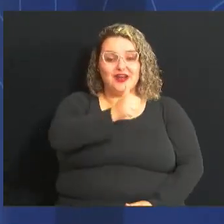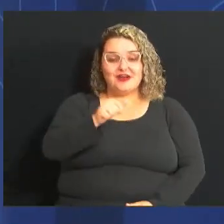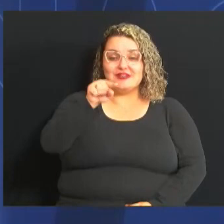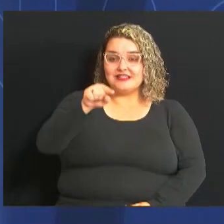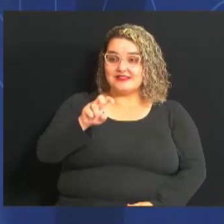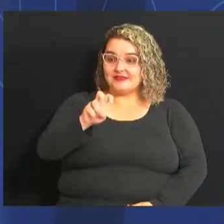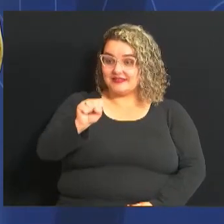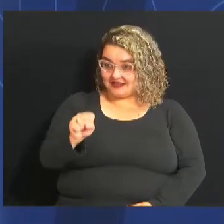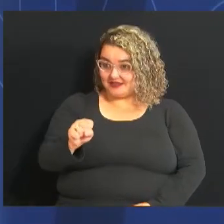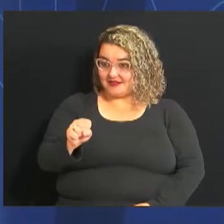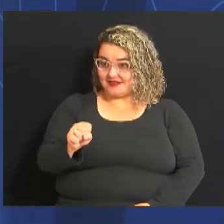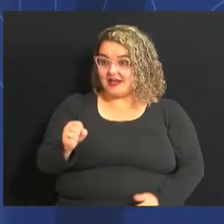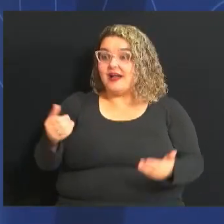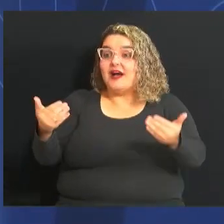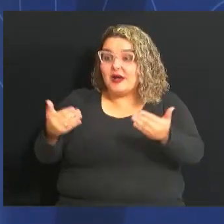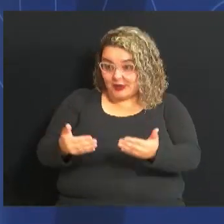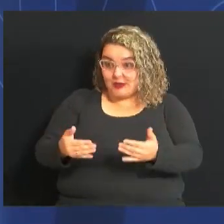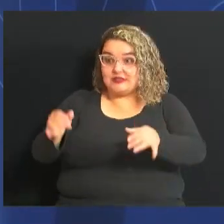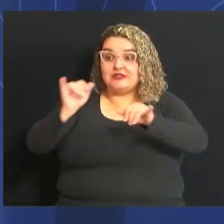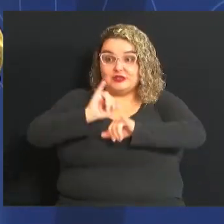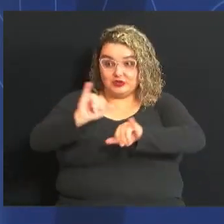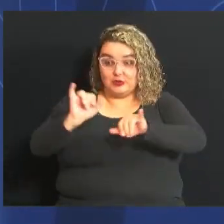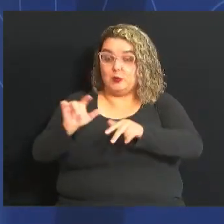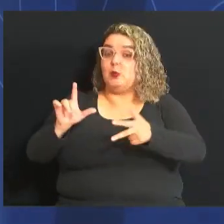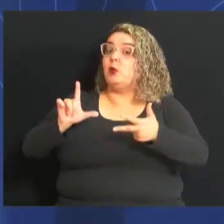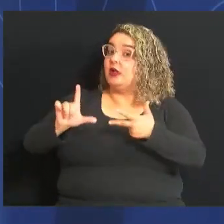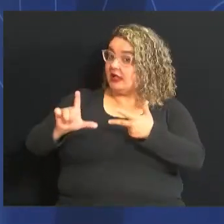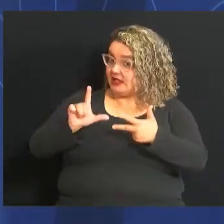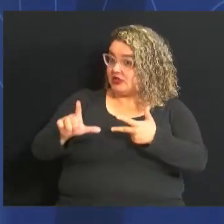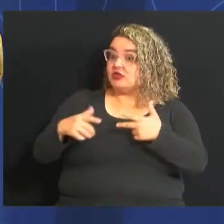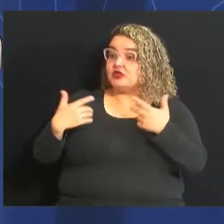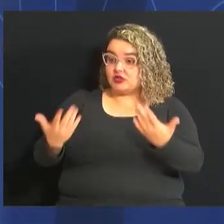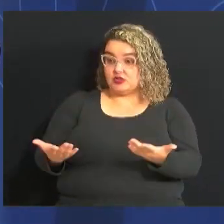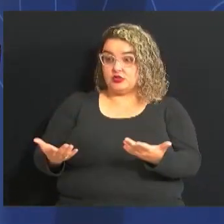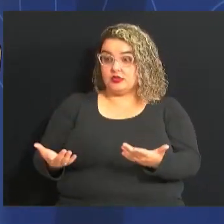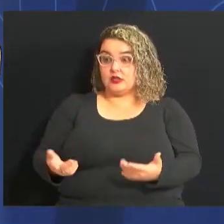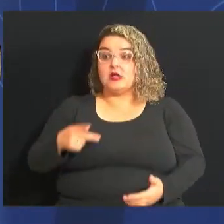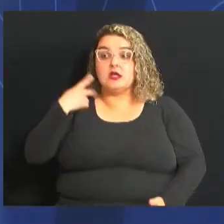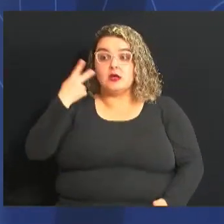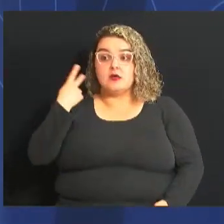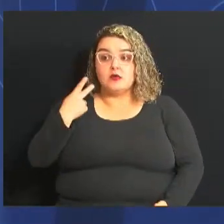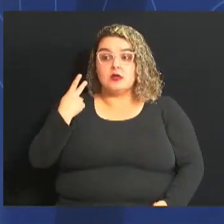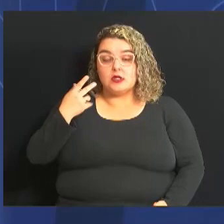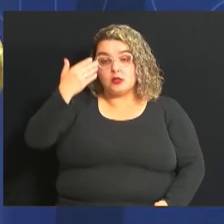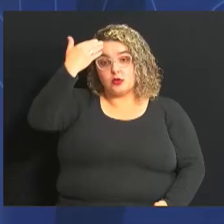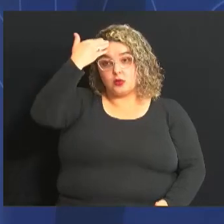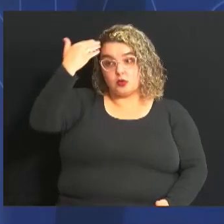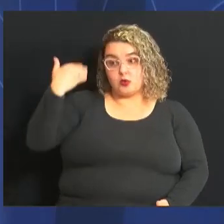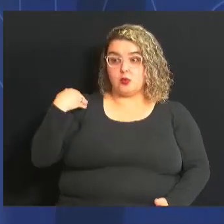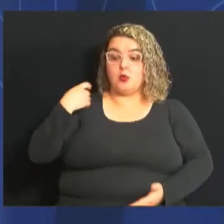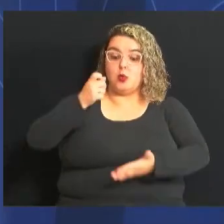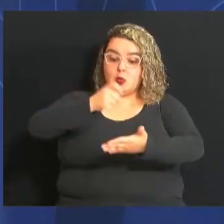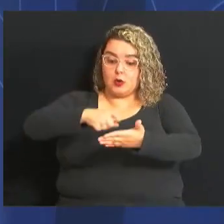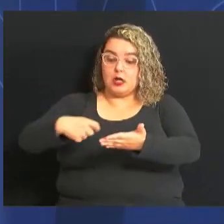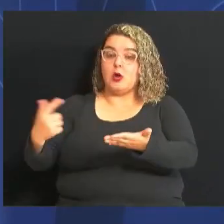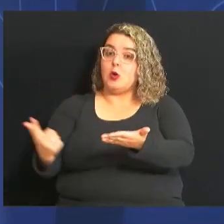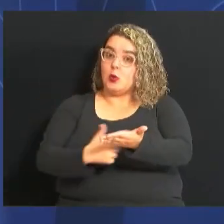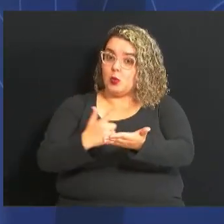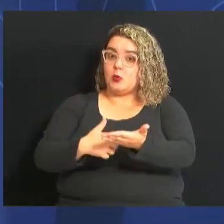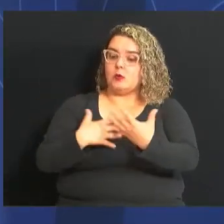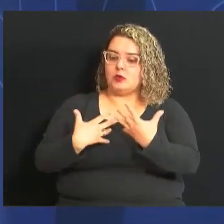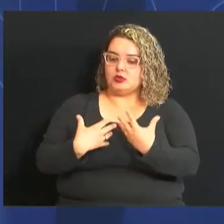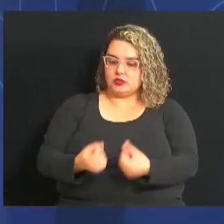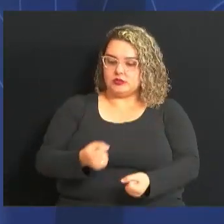58 minutos, agora é hora das notícias do Legislativo e a vereadora Débora Palermo assinou o livro de posse aqui